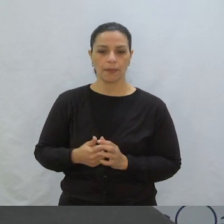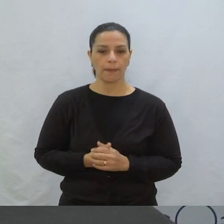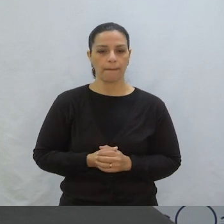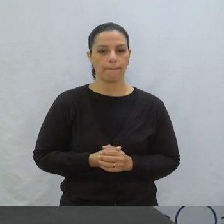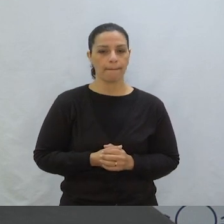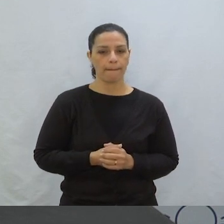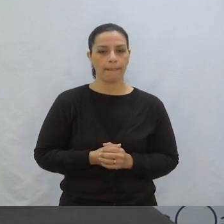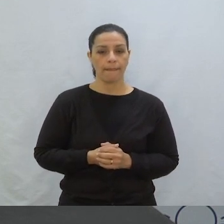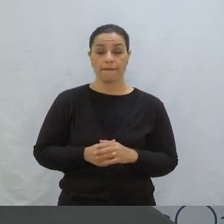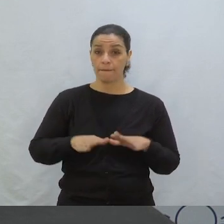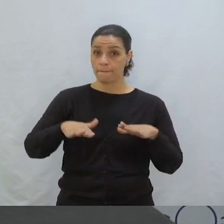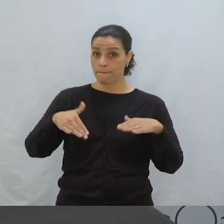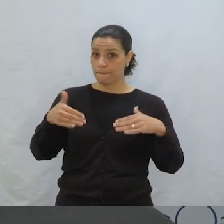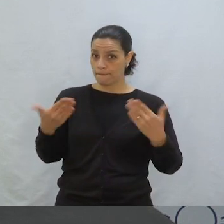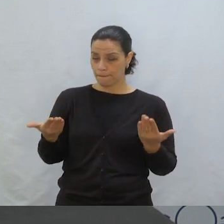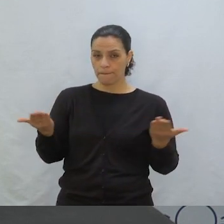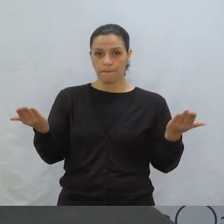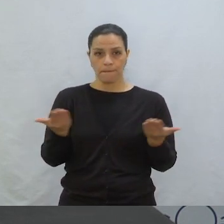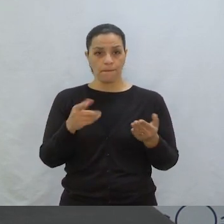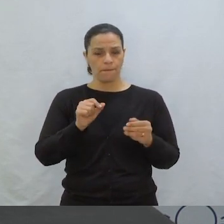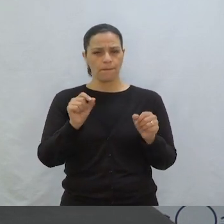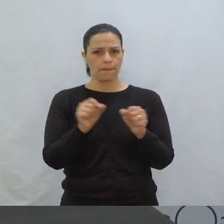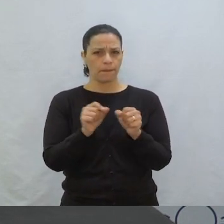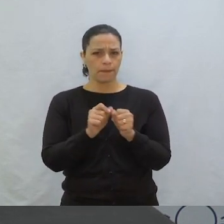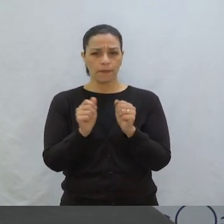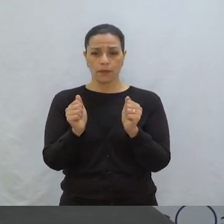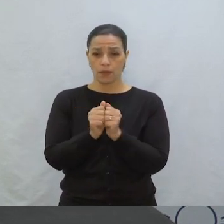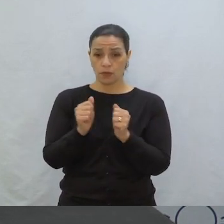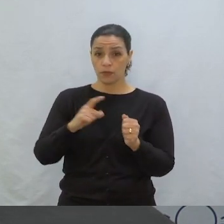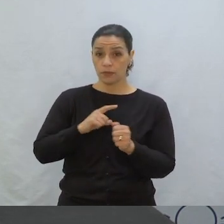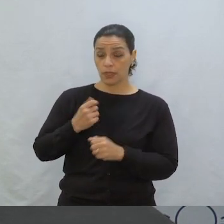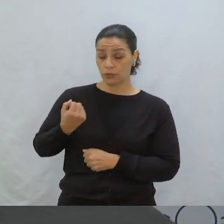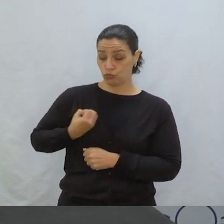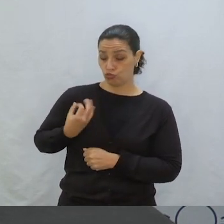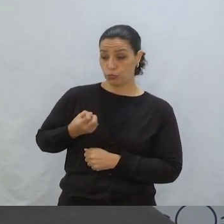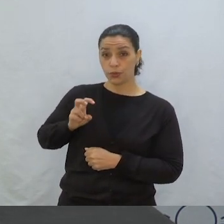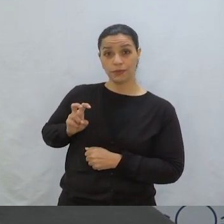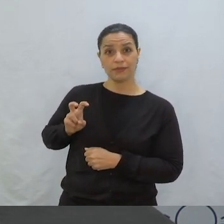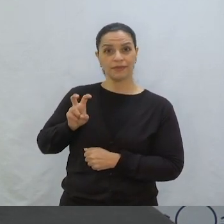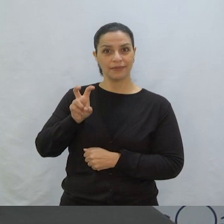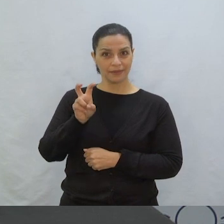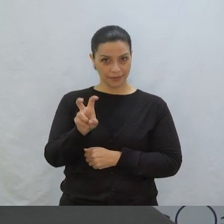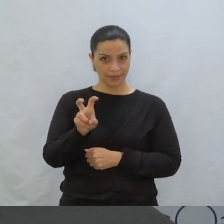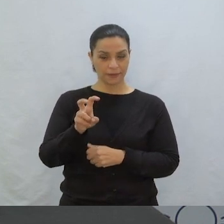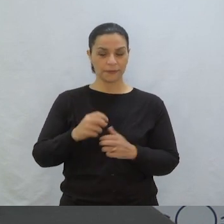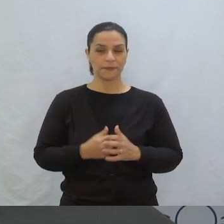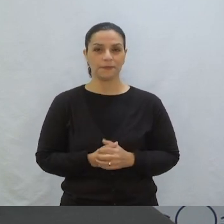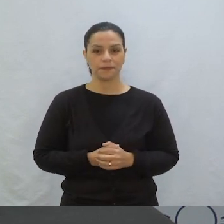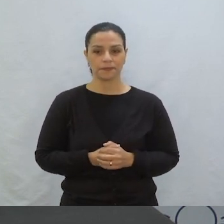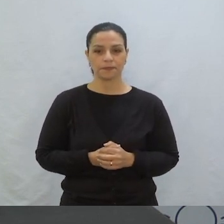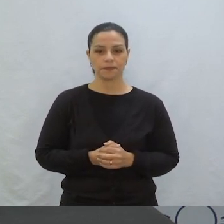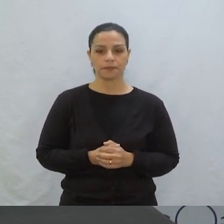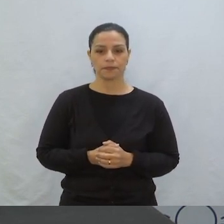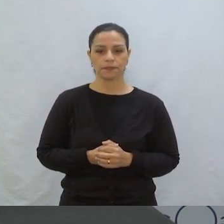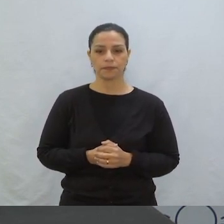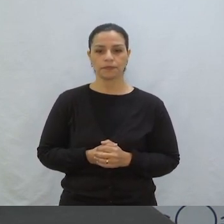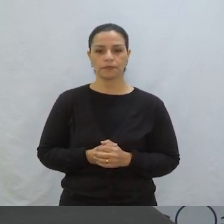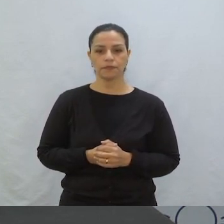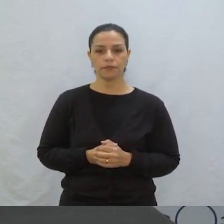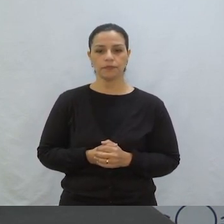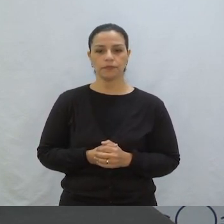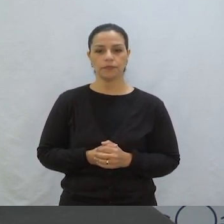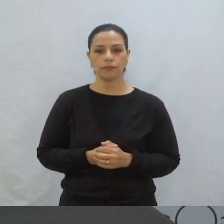1, 2, 3, 4, 5. E você vai pegar aí da sua ficha o número 5.